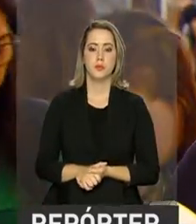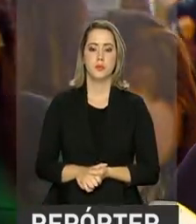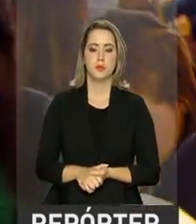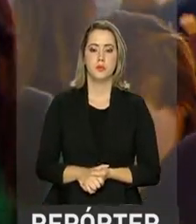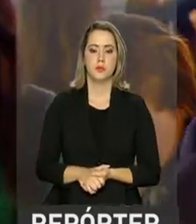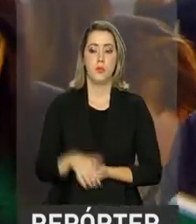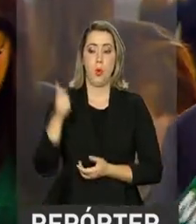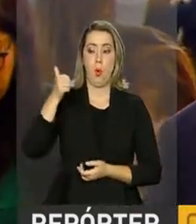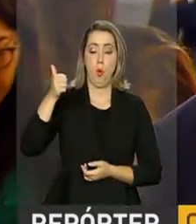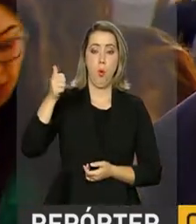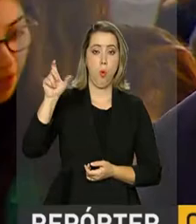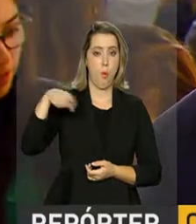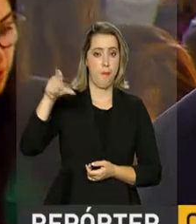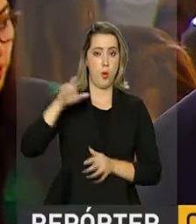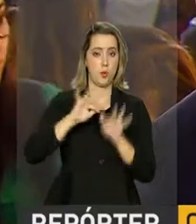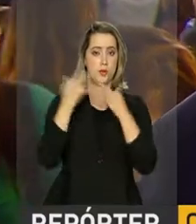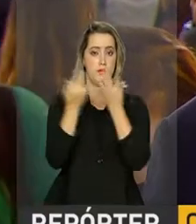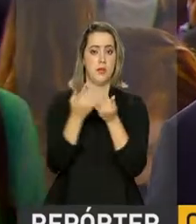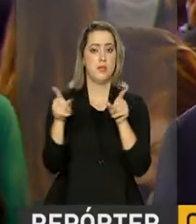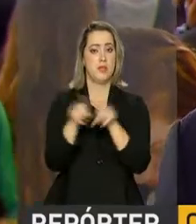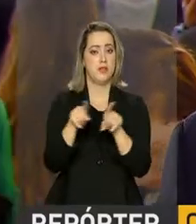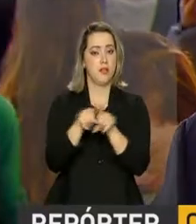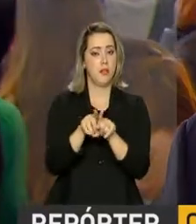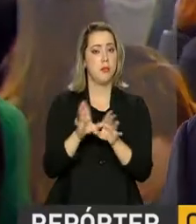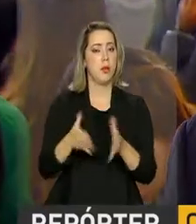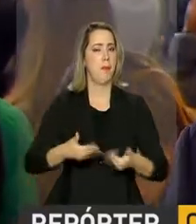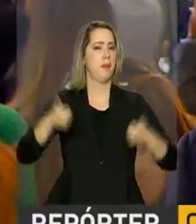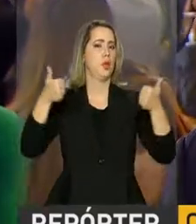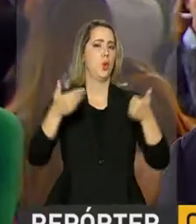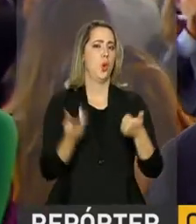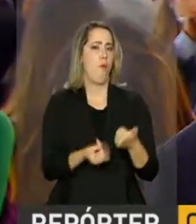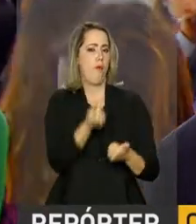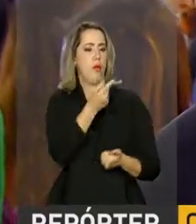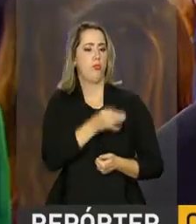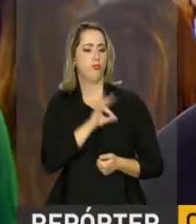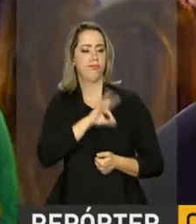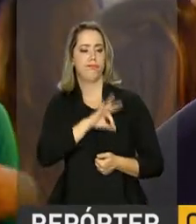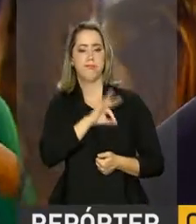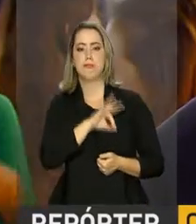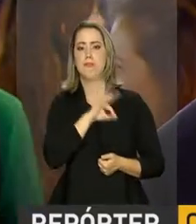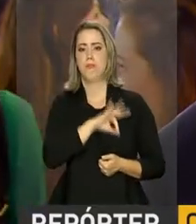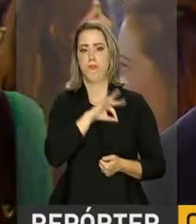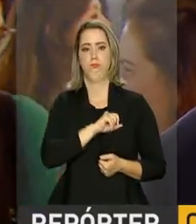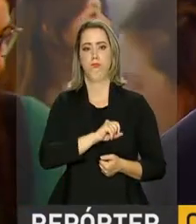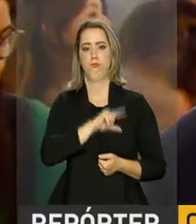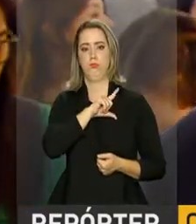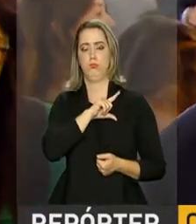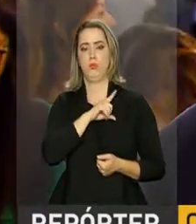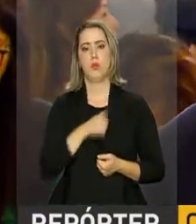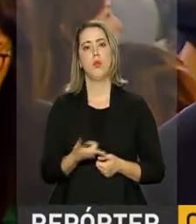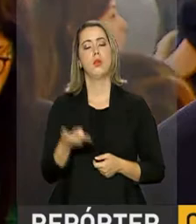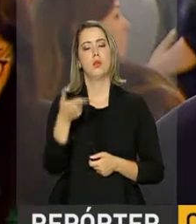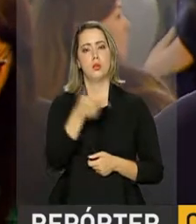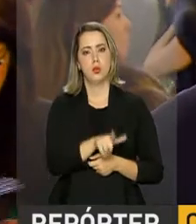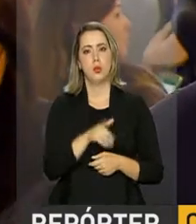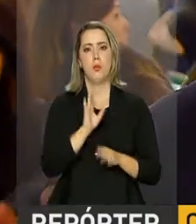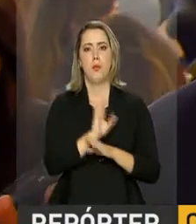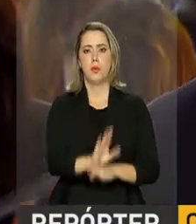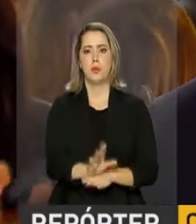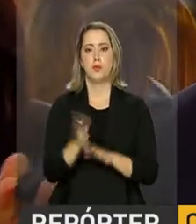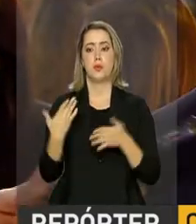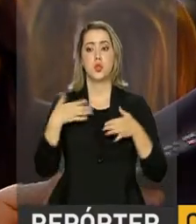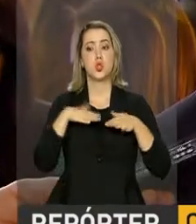Bolsa Família foi valorizado, foi reforçado e será mais reforçado com programas de